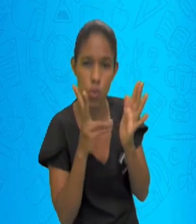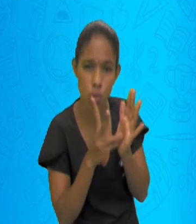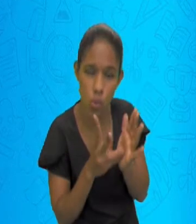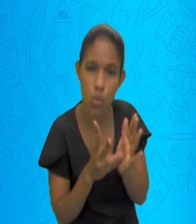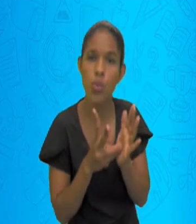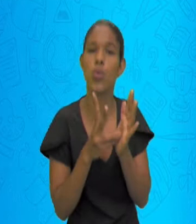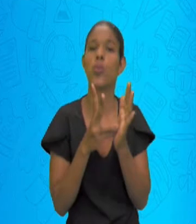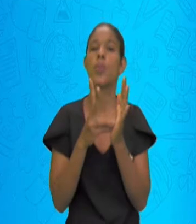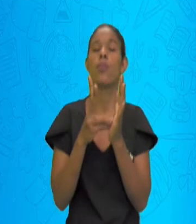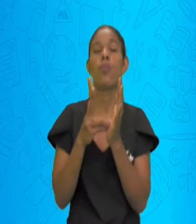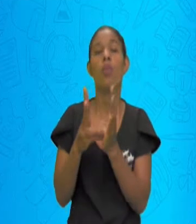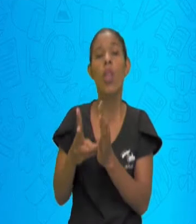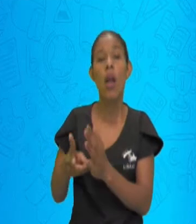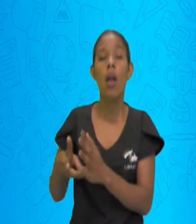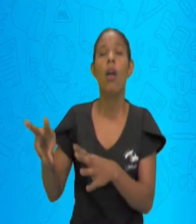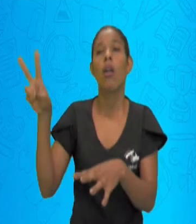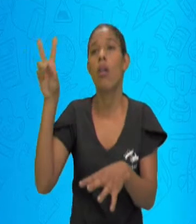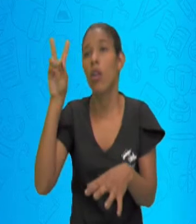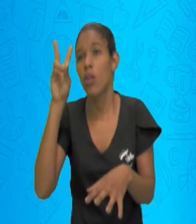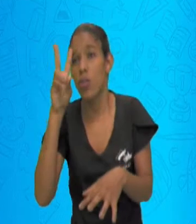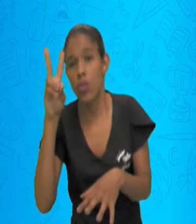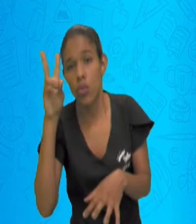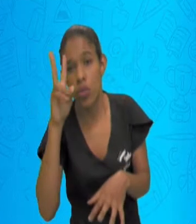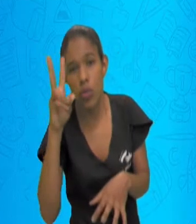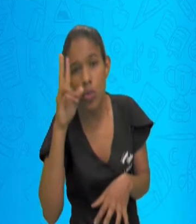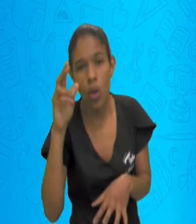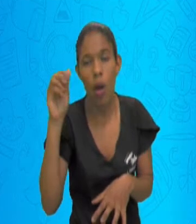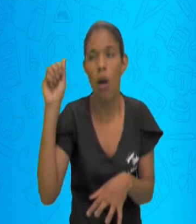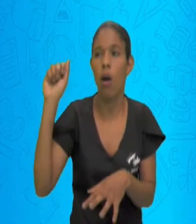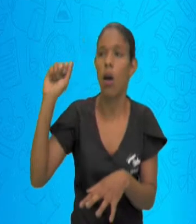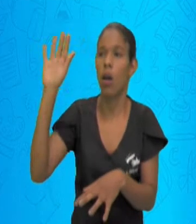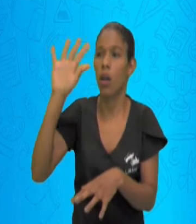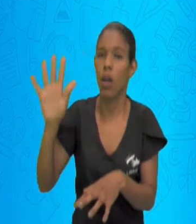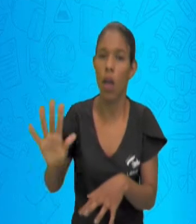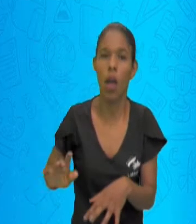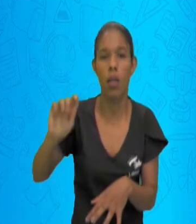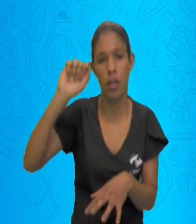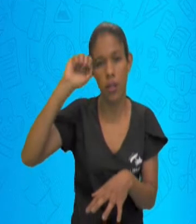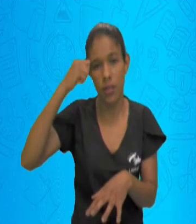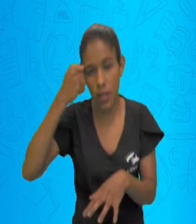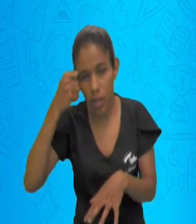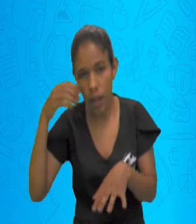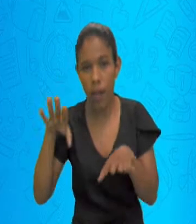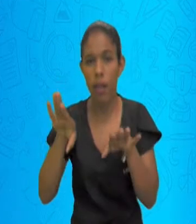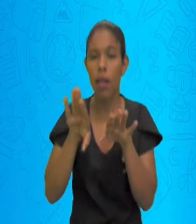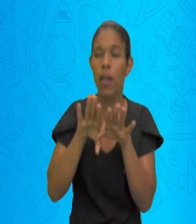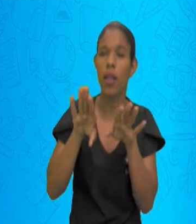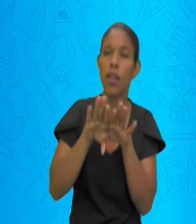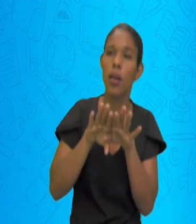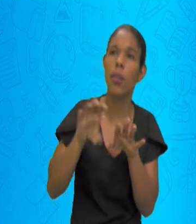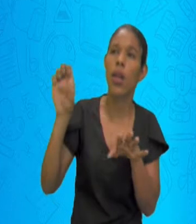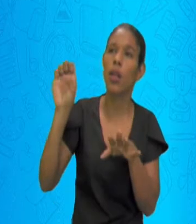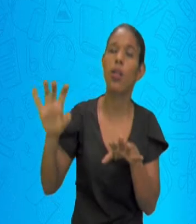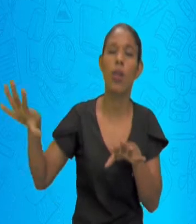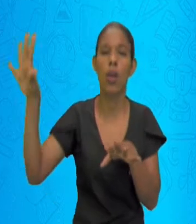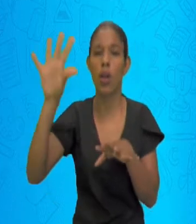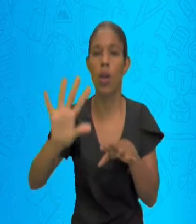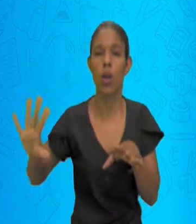histórias dos africanos, com os fazendeiros europeus, se transformando numa grande